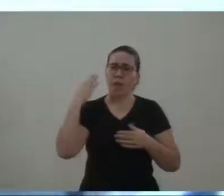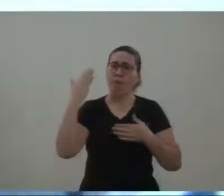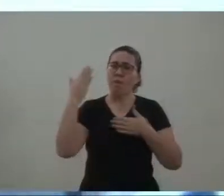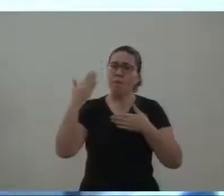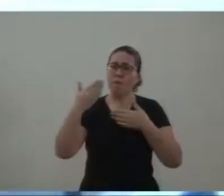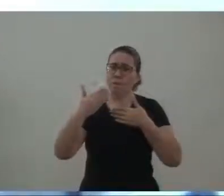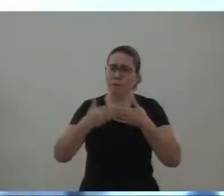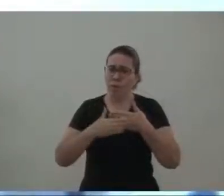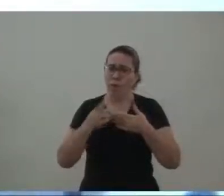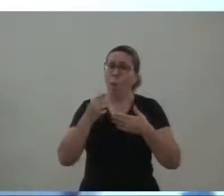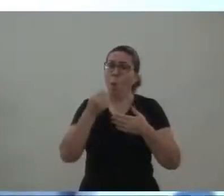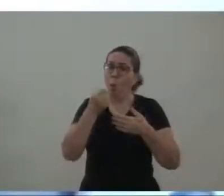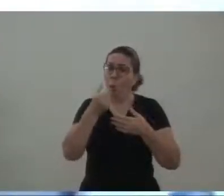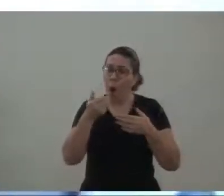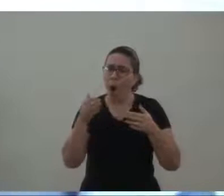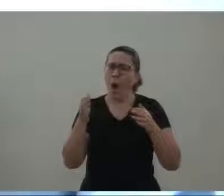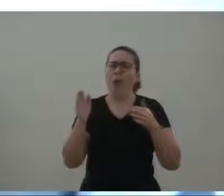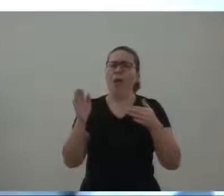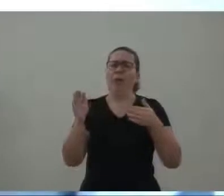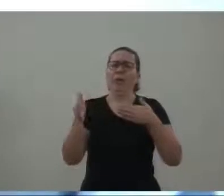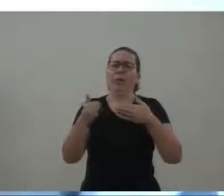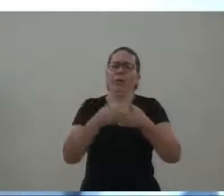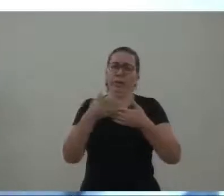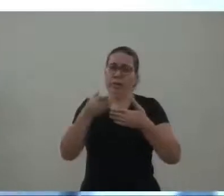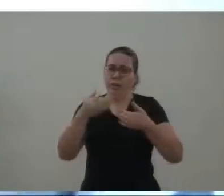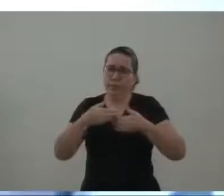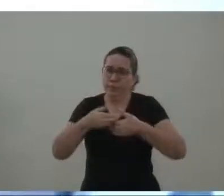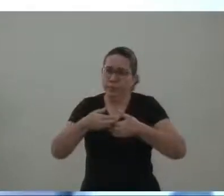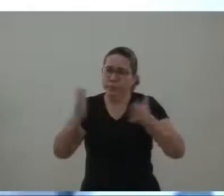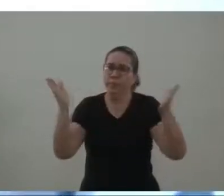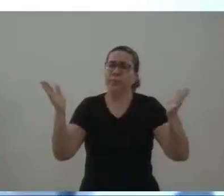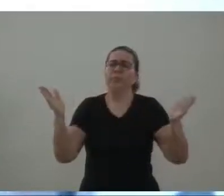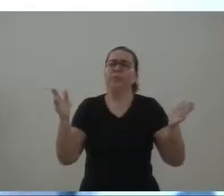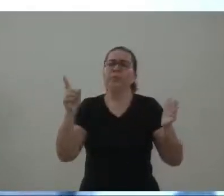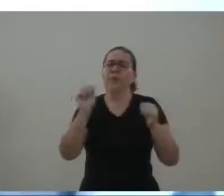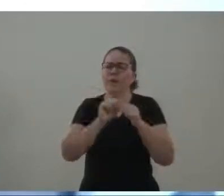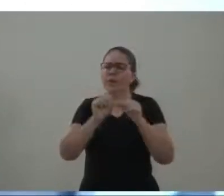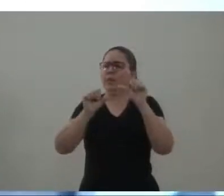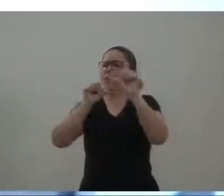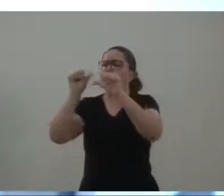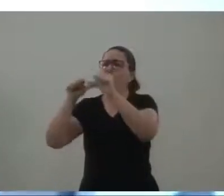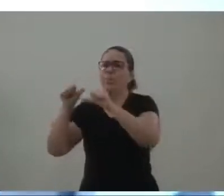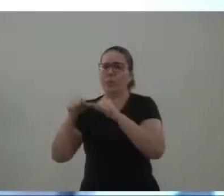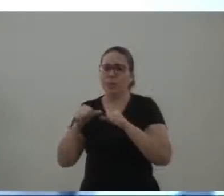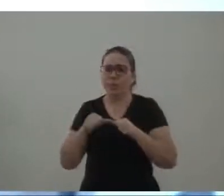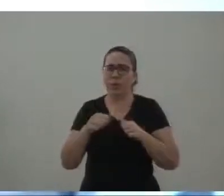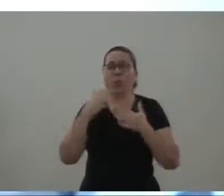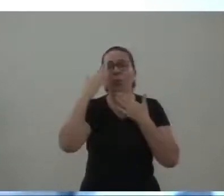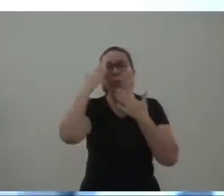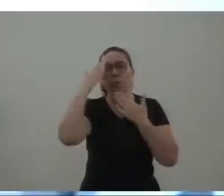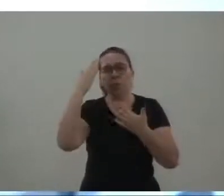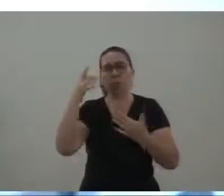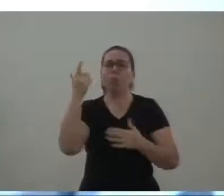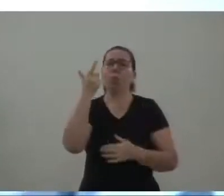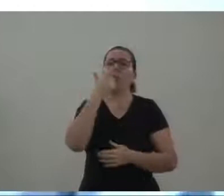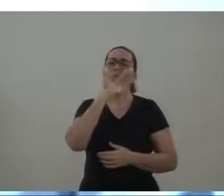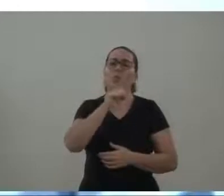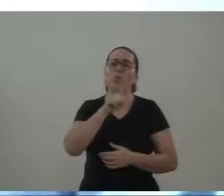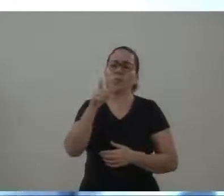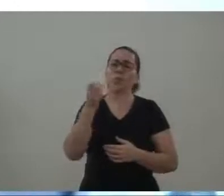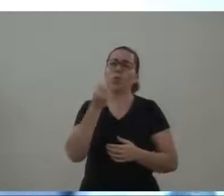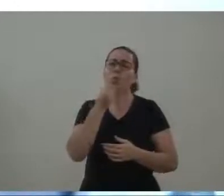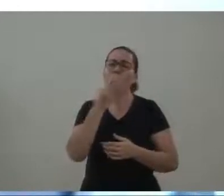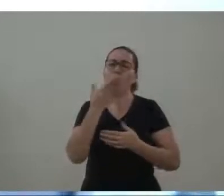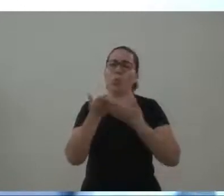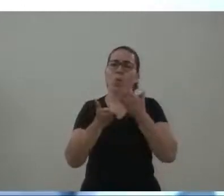totalmente, mas ele quase fechado, né? E ela não foi só reaberta, ela foi reaberta e reestruturada, e graças a isso a gente tem que ter condições de dar um bom atendimento